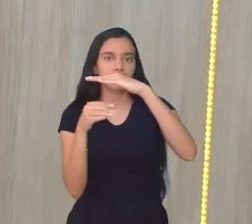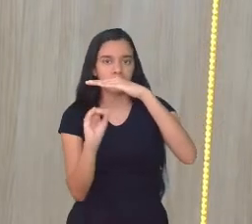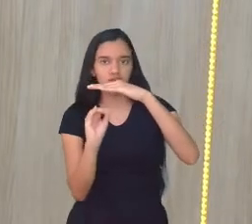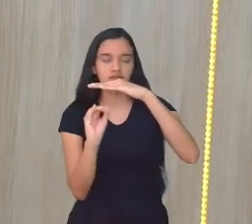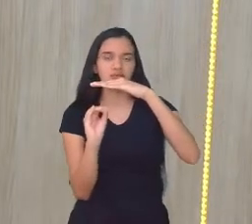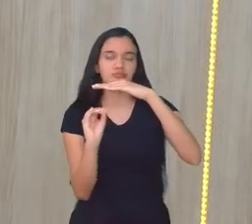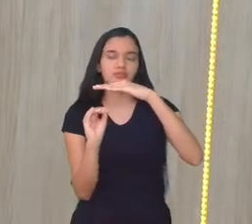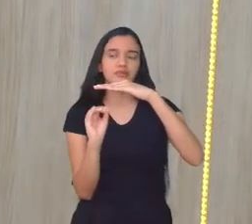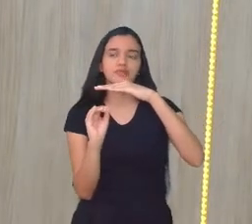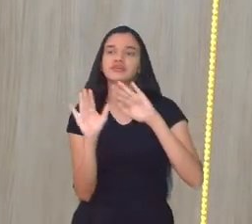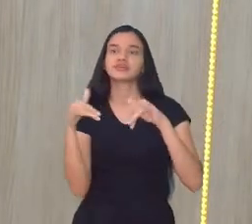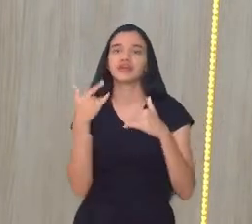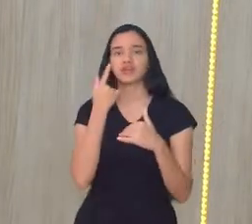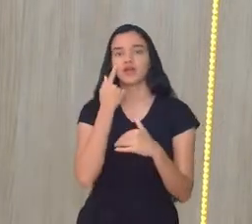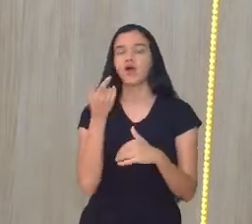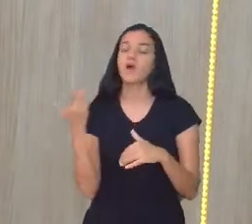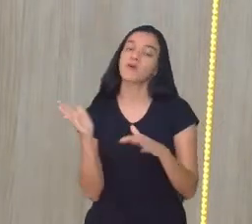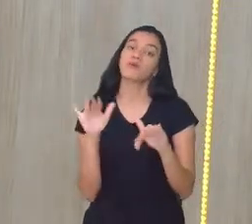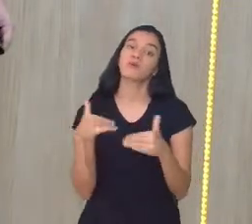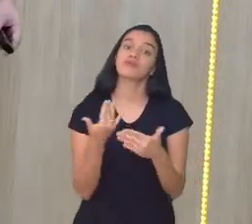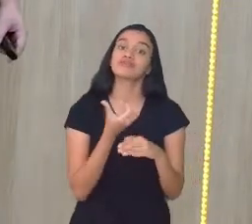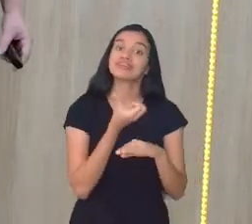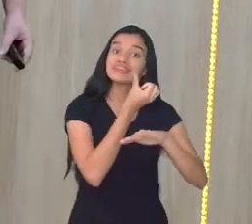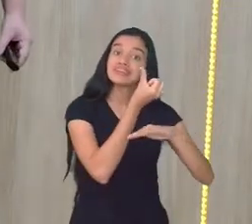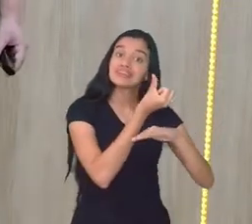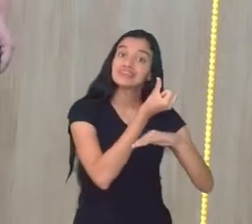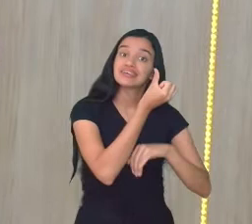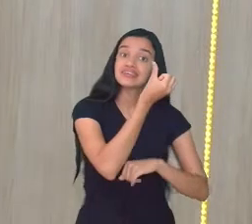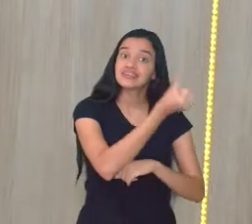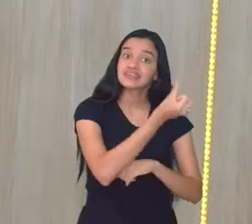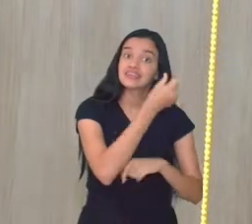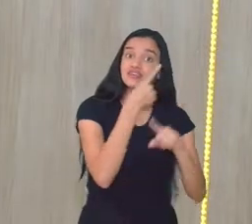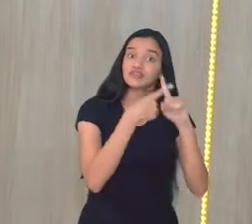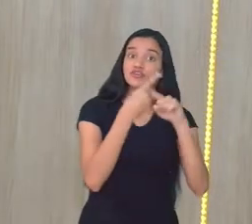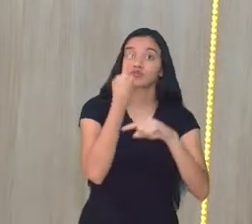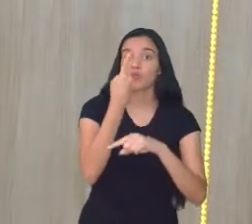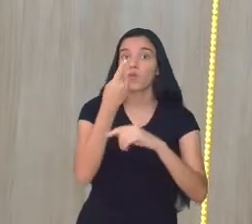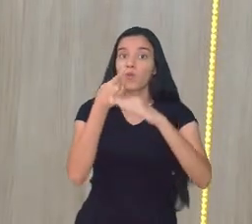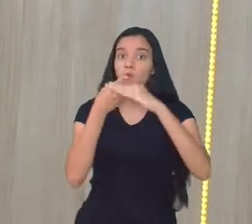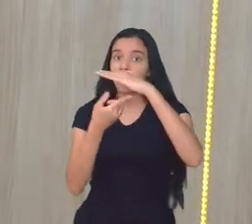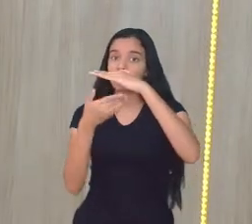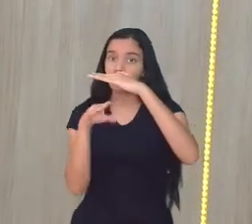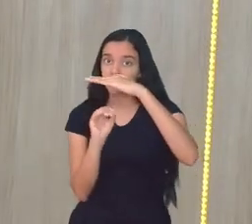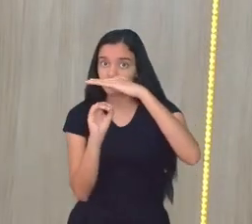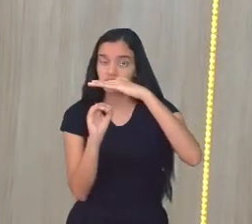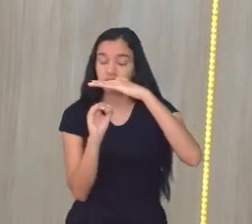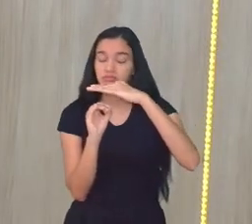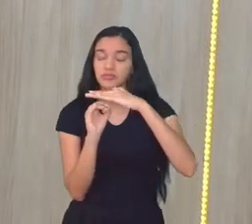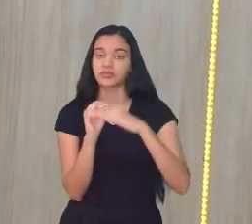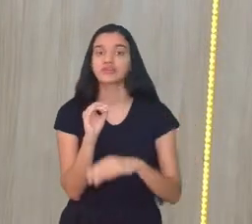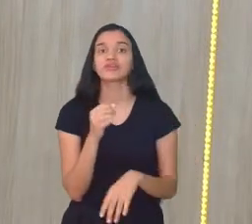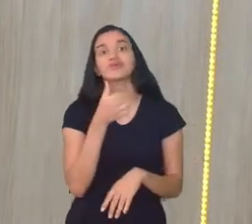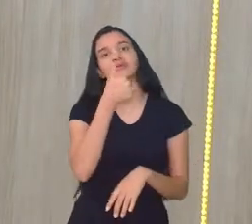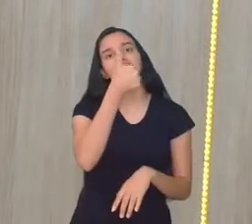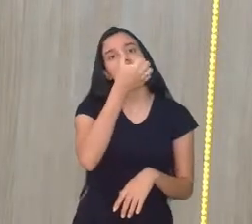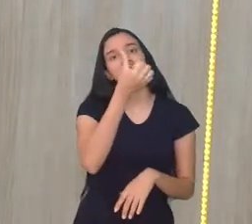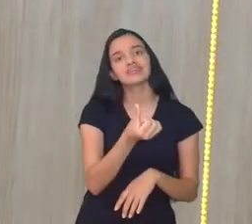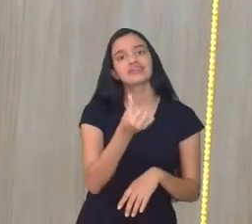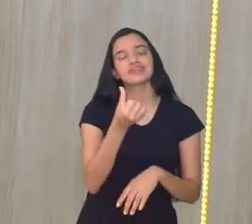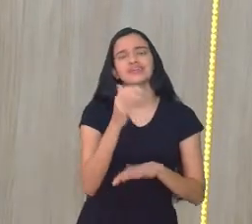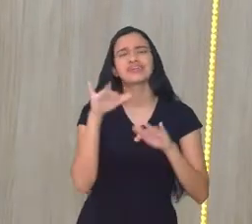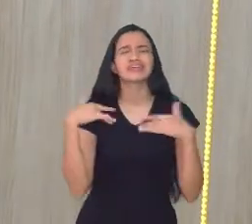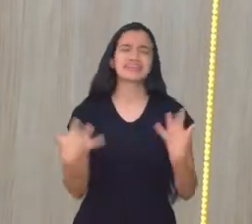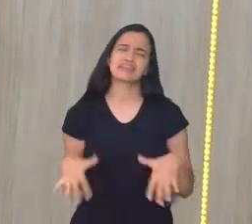décimo. Então, quando eu faço 6 vezes 1 décimo, eu tenho 6 décimos.